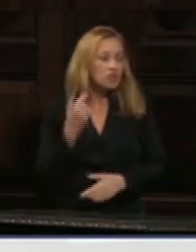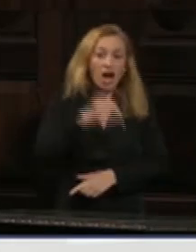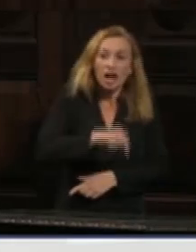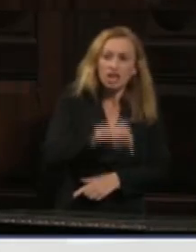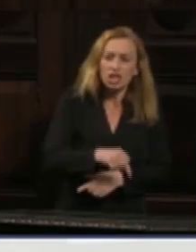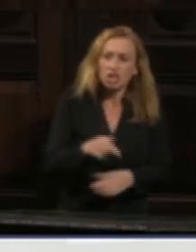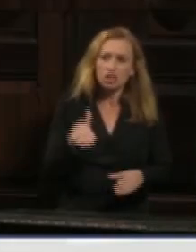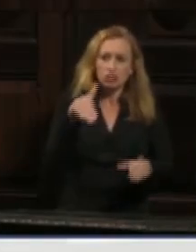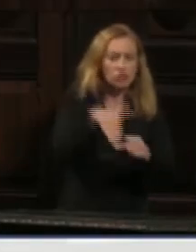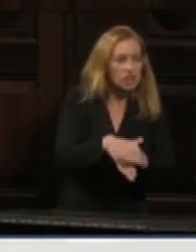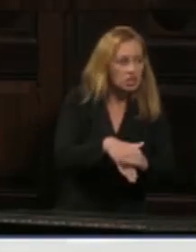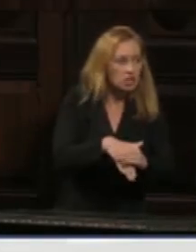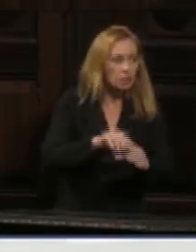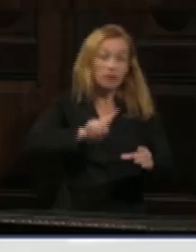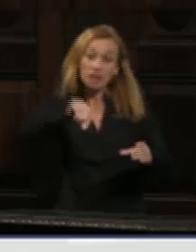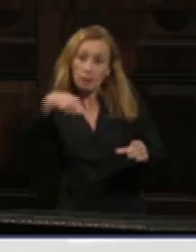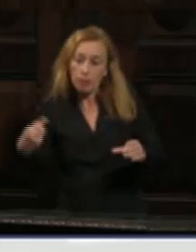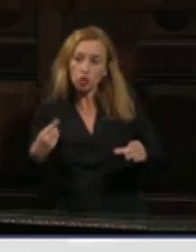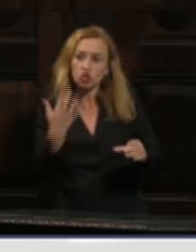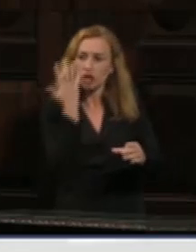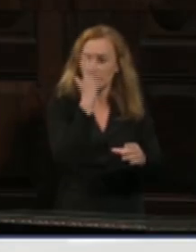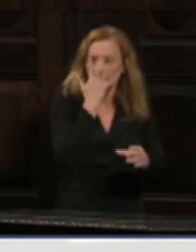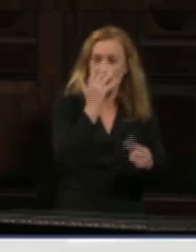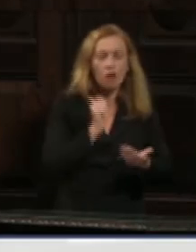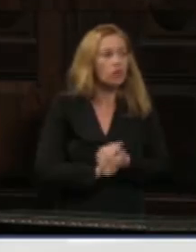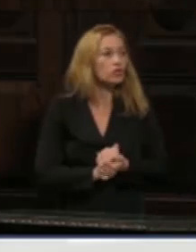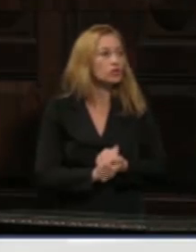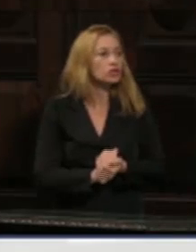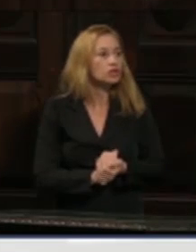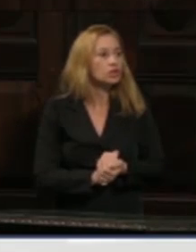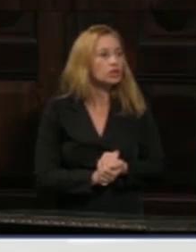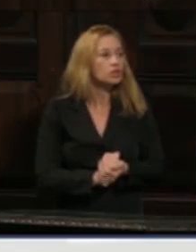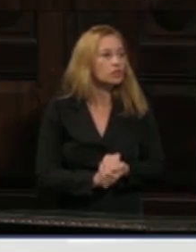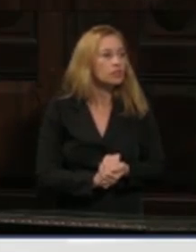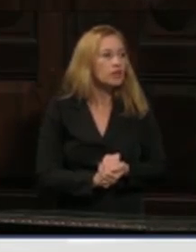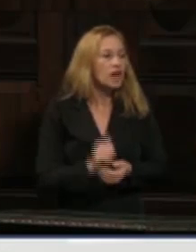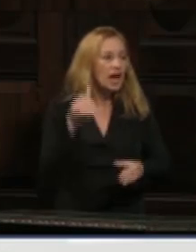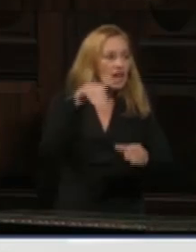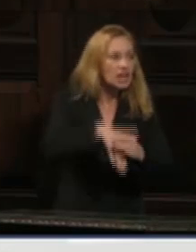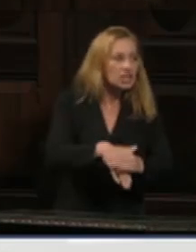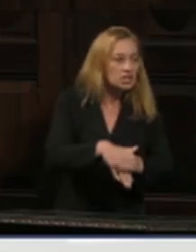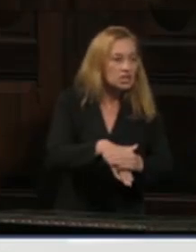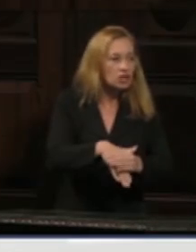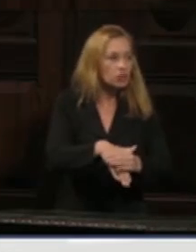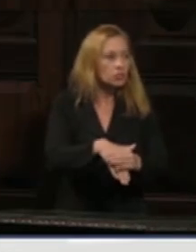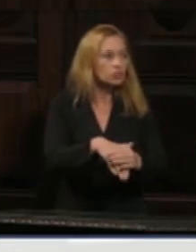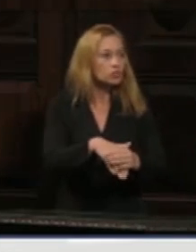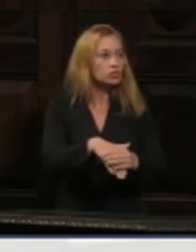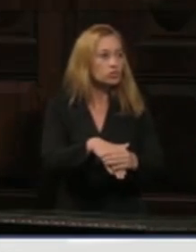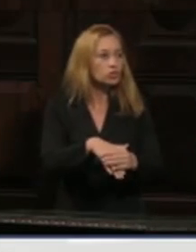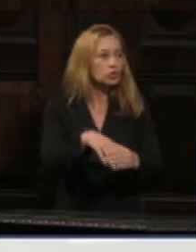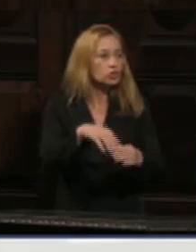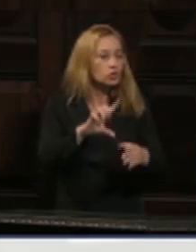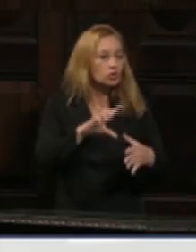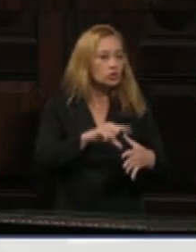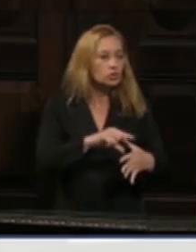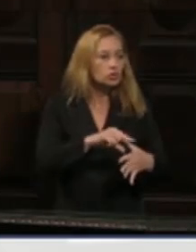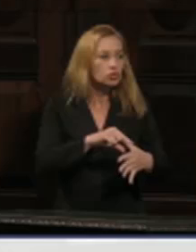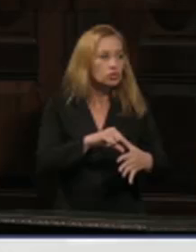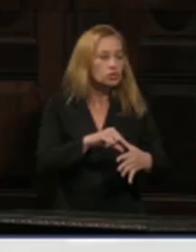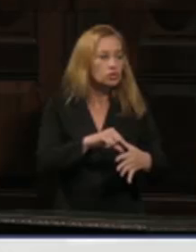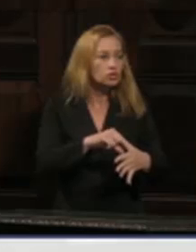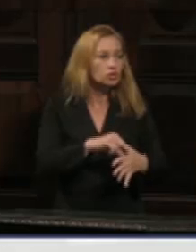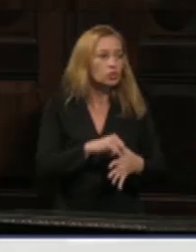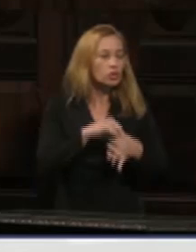inscrição, para depois do Carnaval, a eleição do corregedor e do